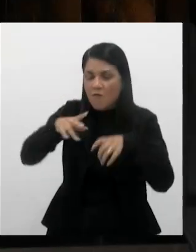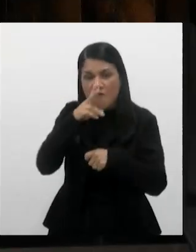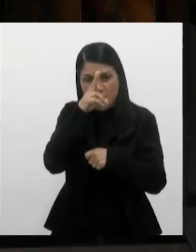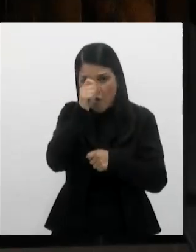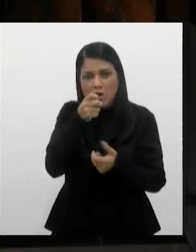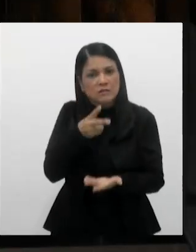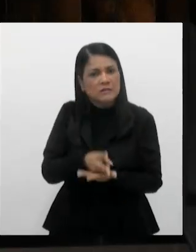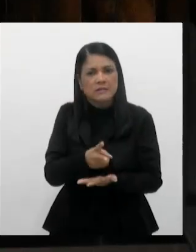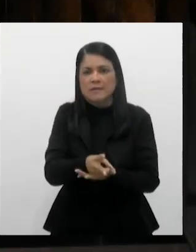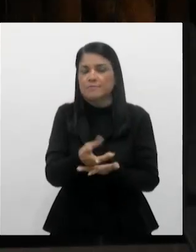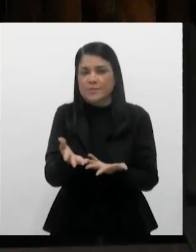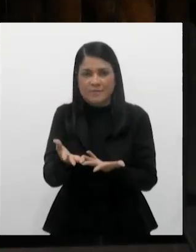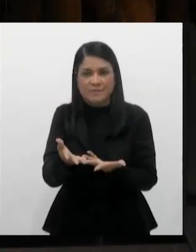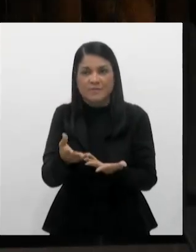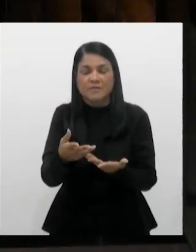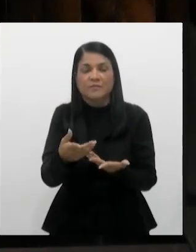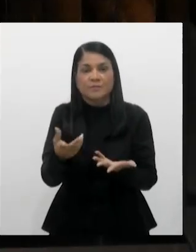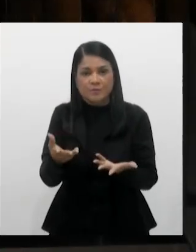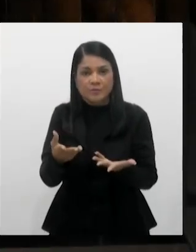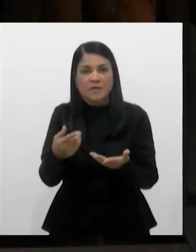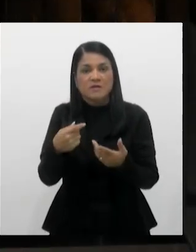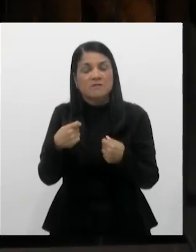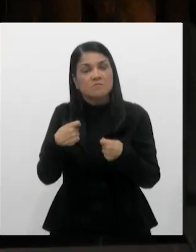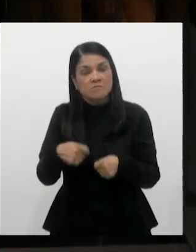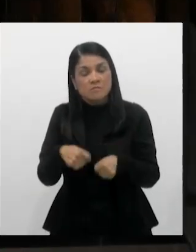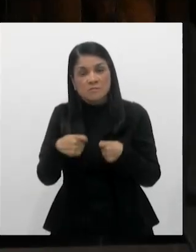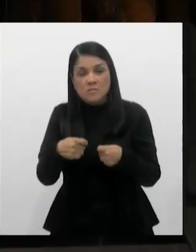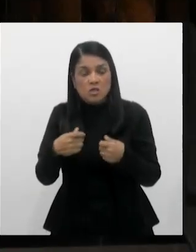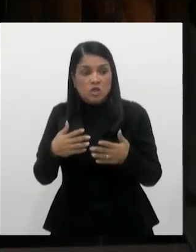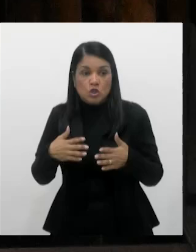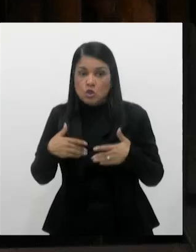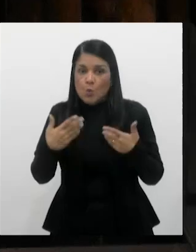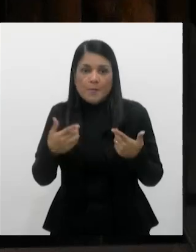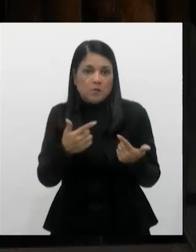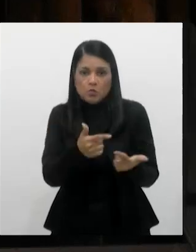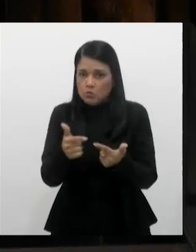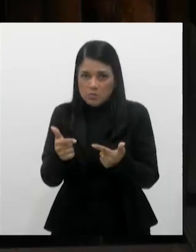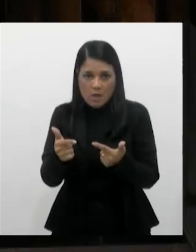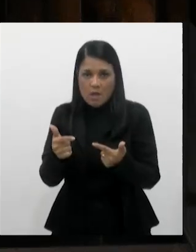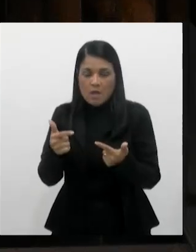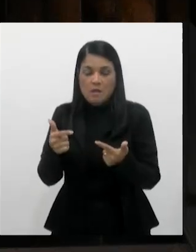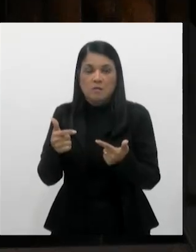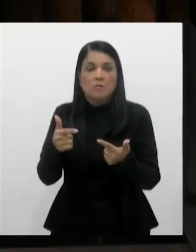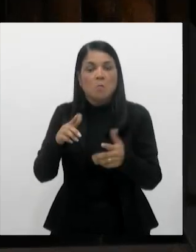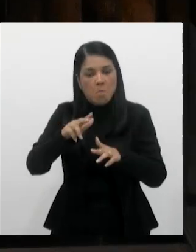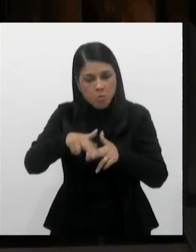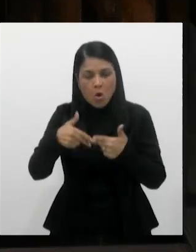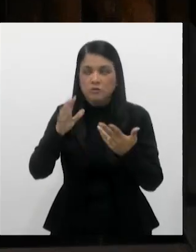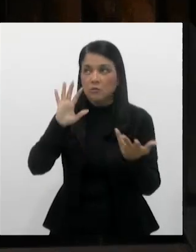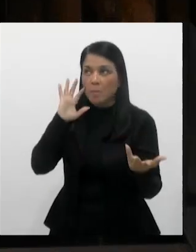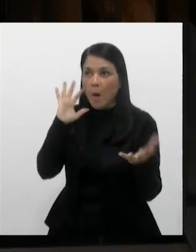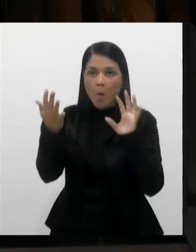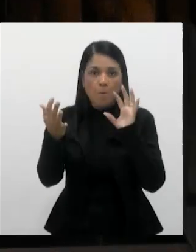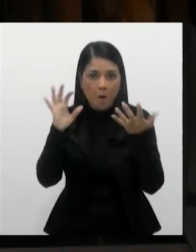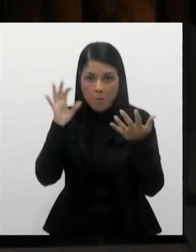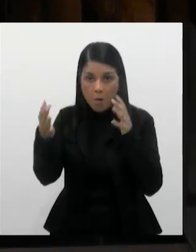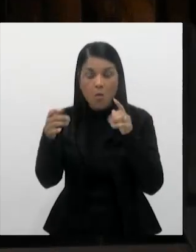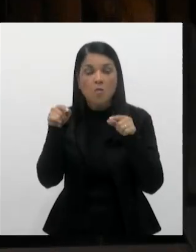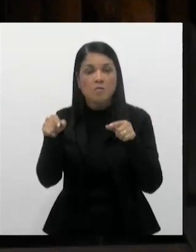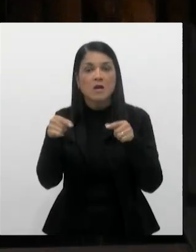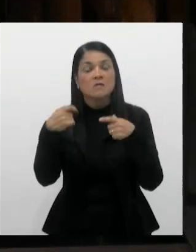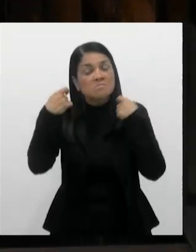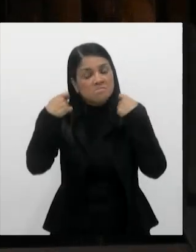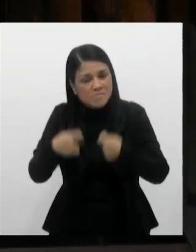Então, já vai deixar de ser um fator surpresa, infelizmente, devido às condições climáticas, e a gente